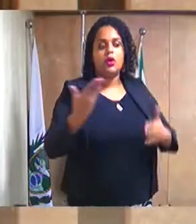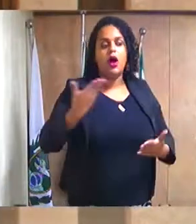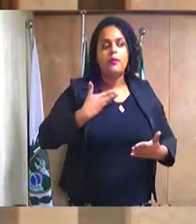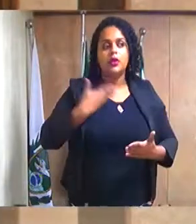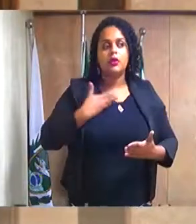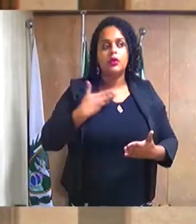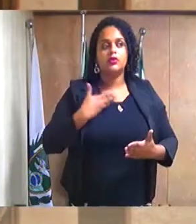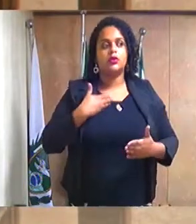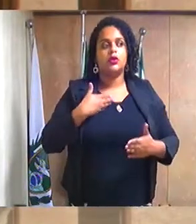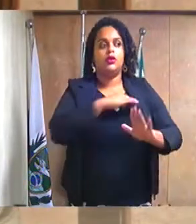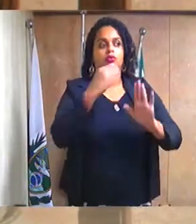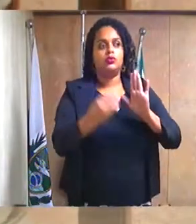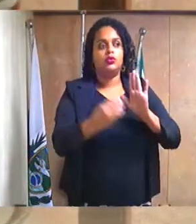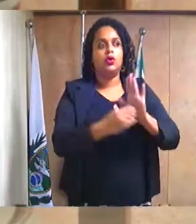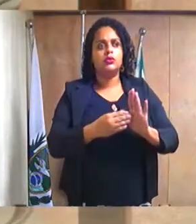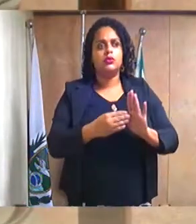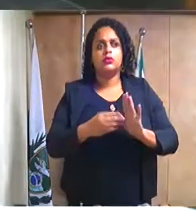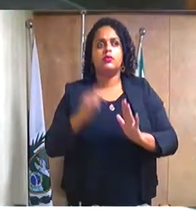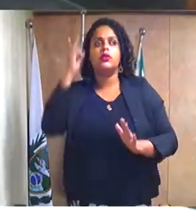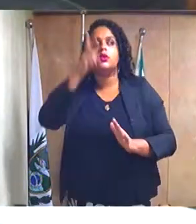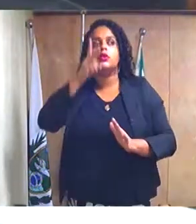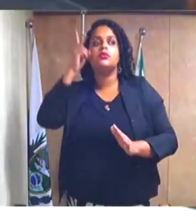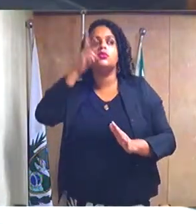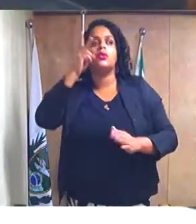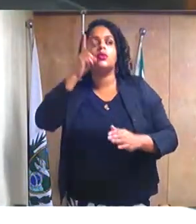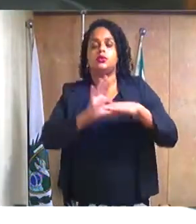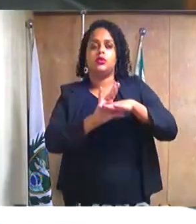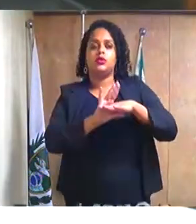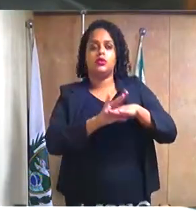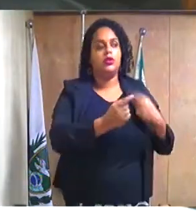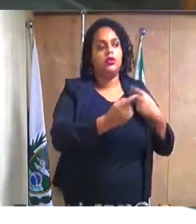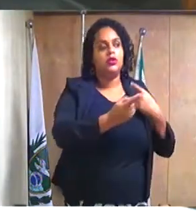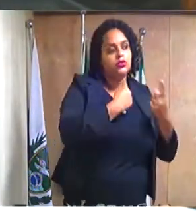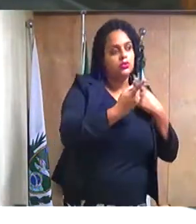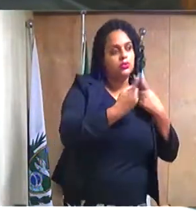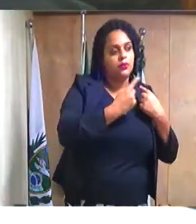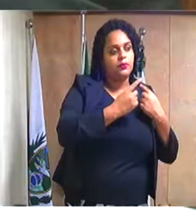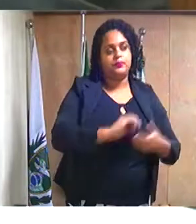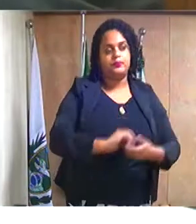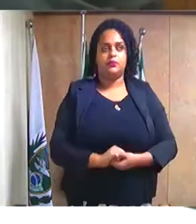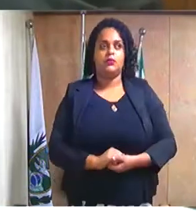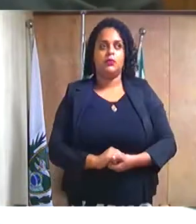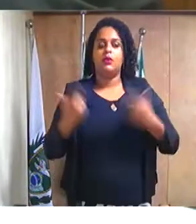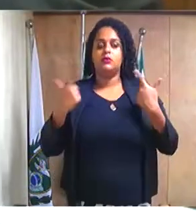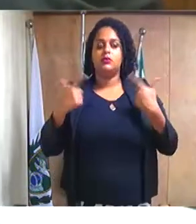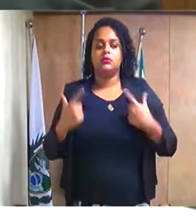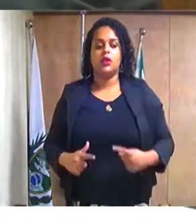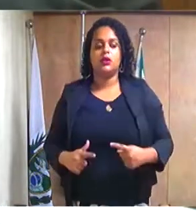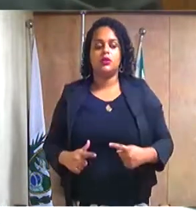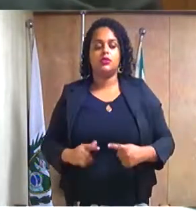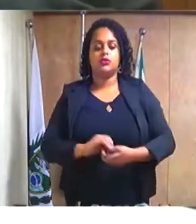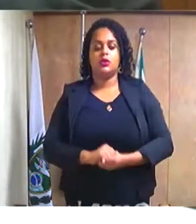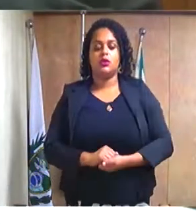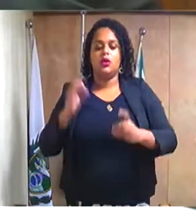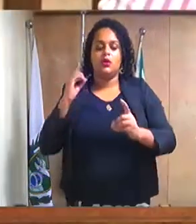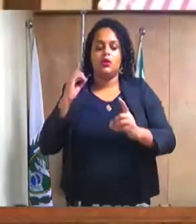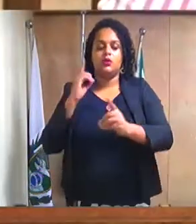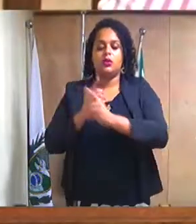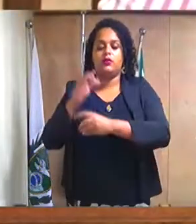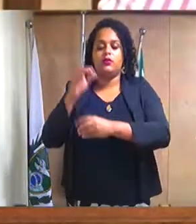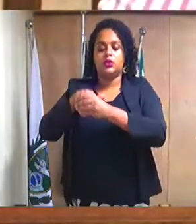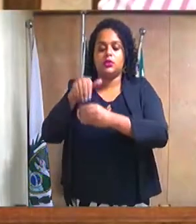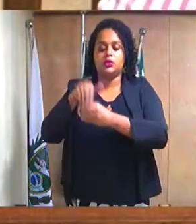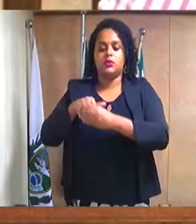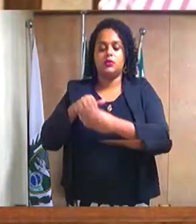no município de Duque de Caxias. A matéria encontra-se em discussão. Não havendo quem queira discutir a matéria, a matéria encontra-se em